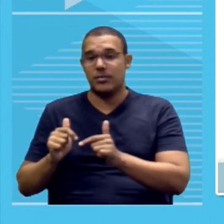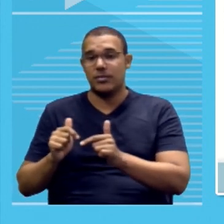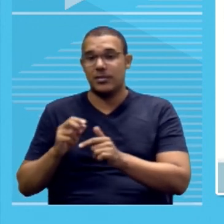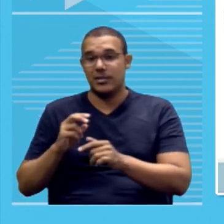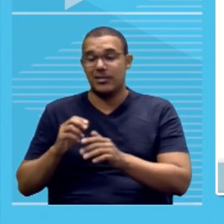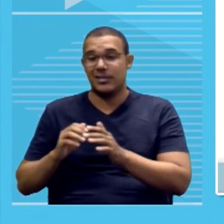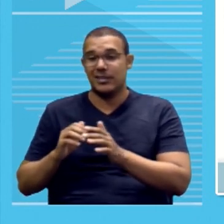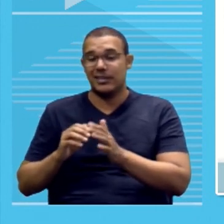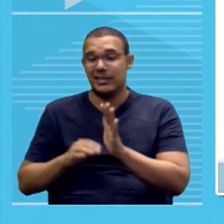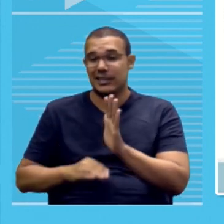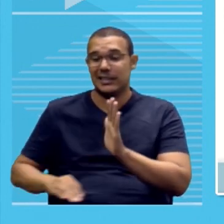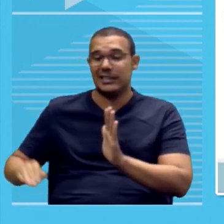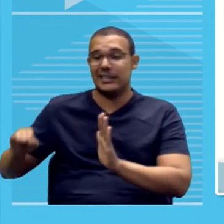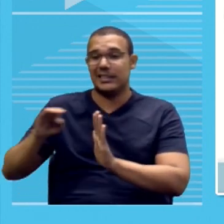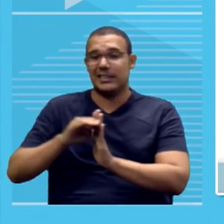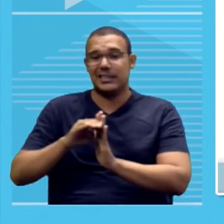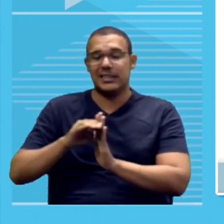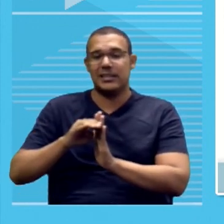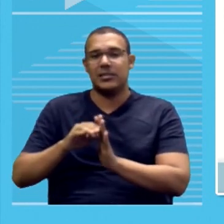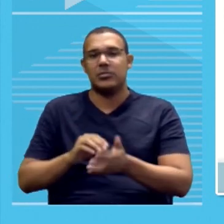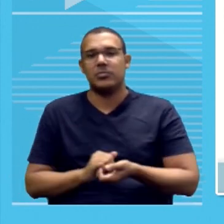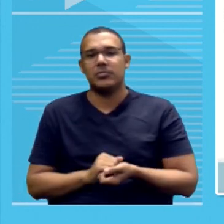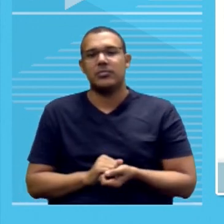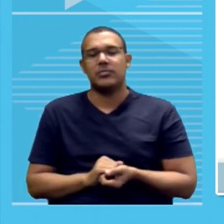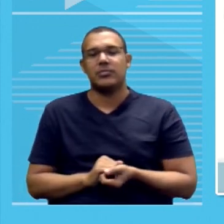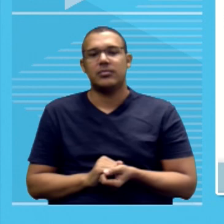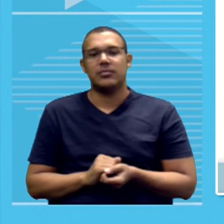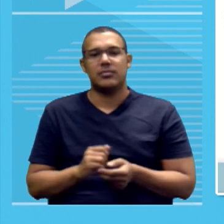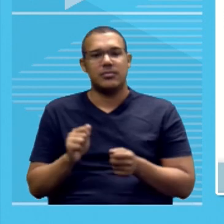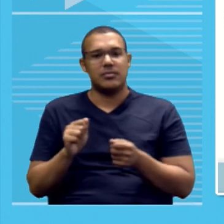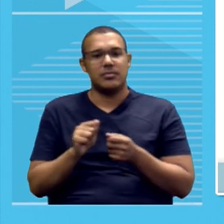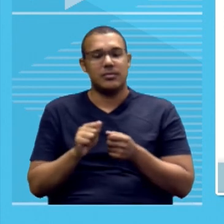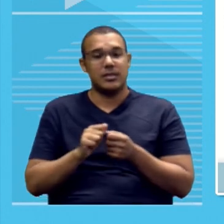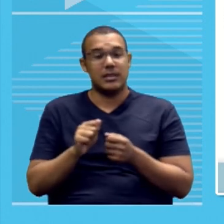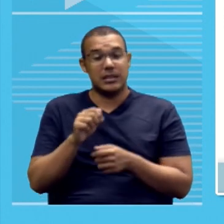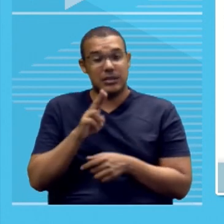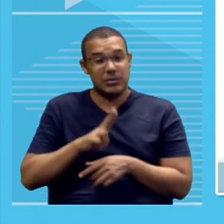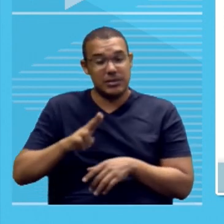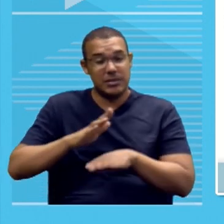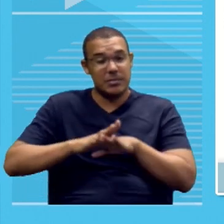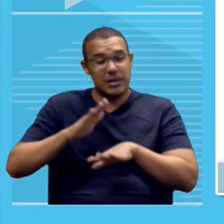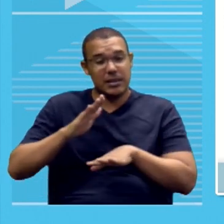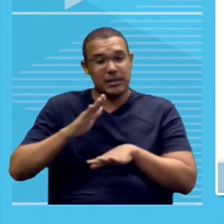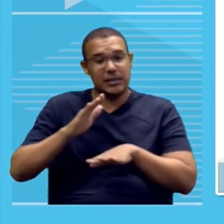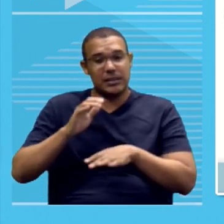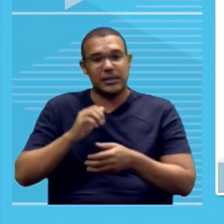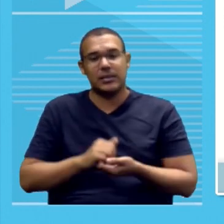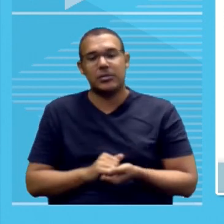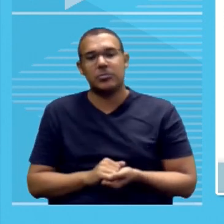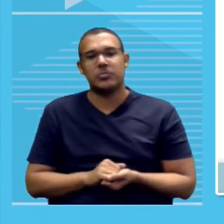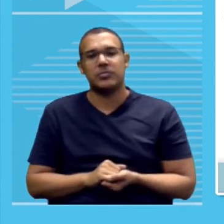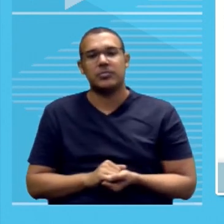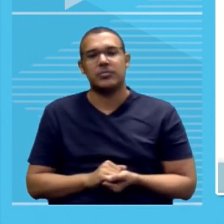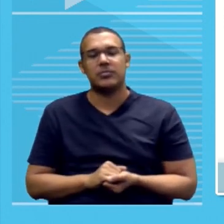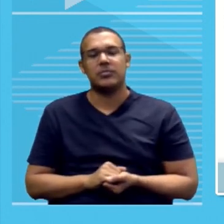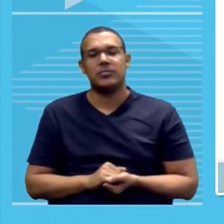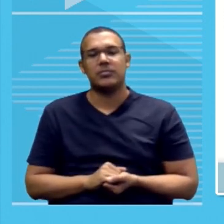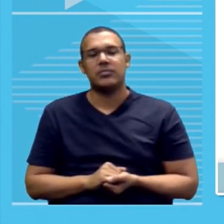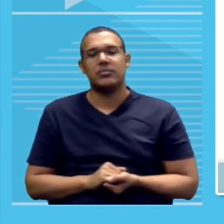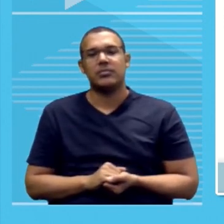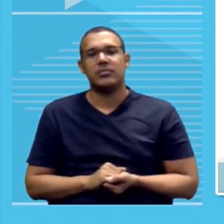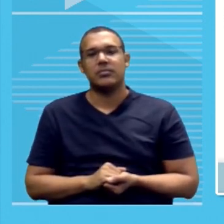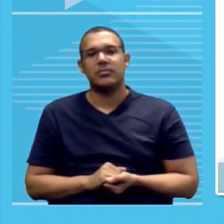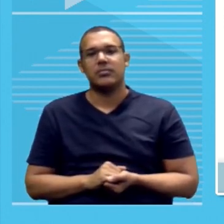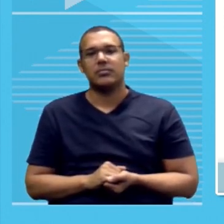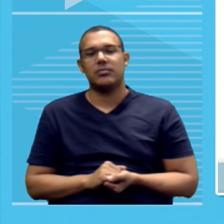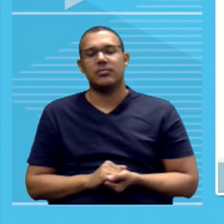aquele receptor. Você está estressando ele. Isso faz com que ele consuma mais energia e faça uma produção elétrica errada,